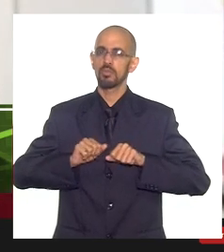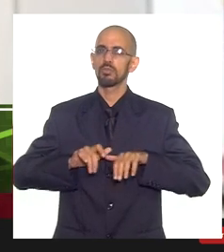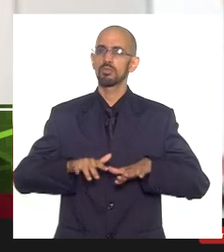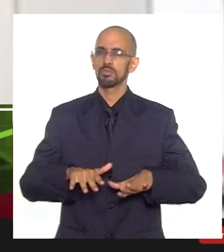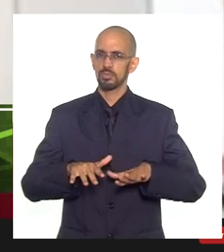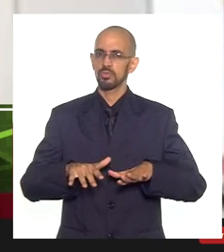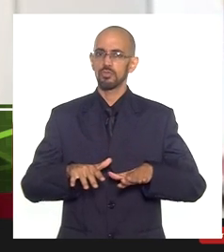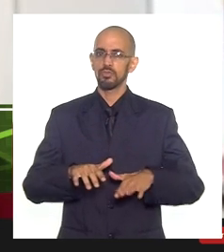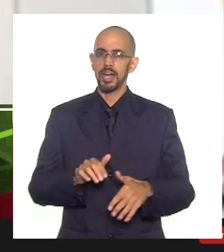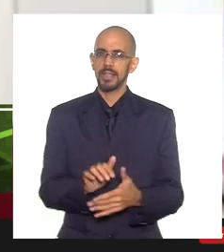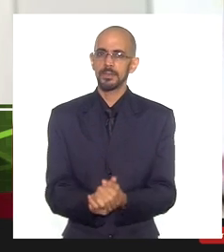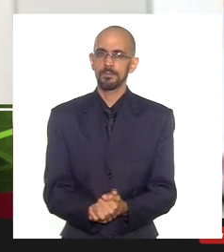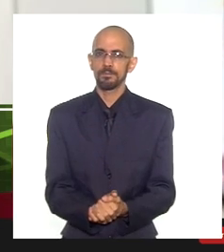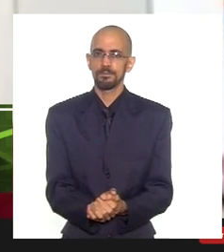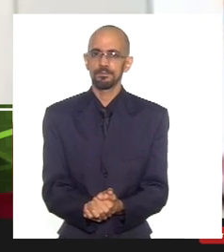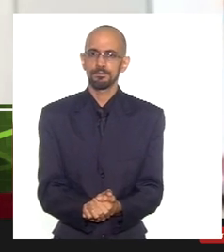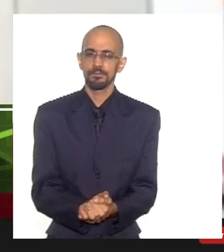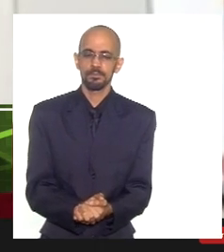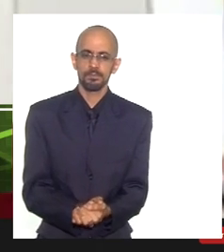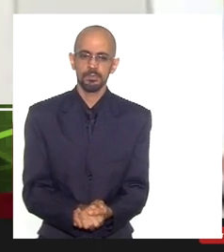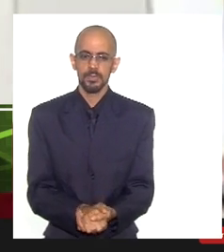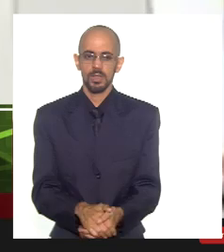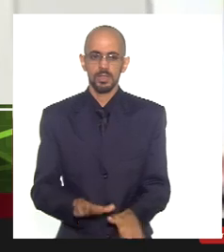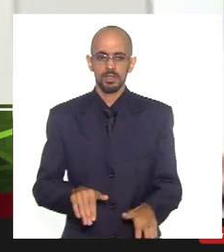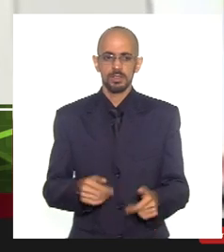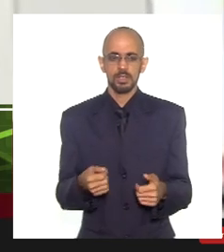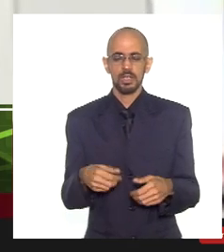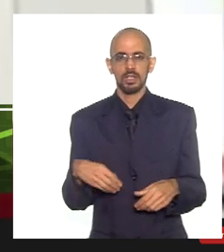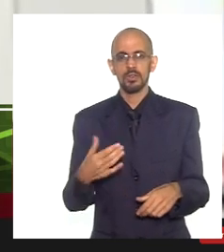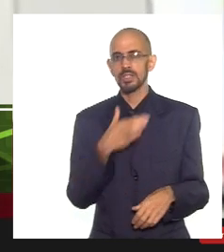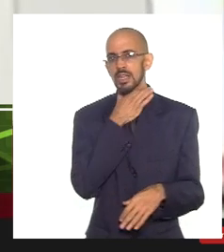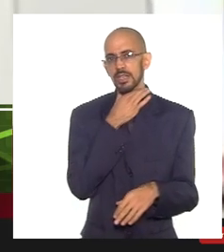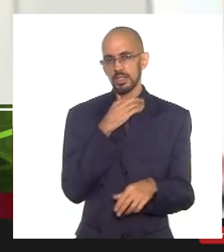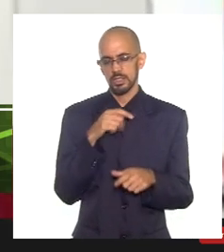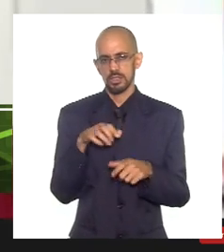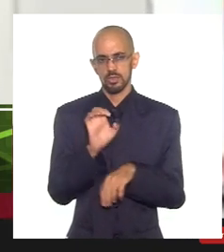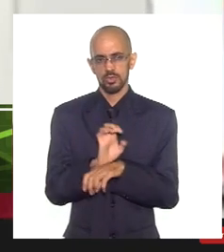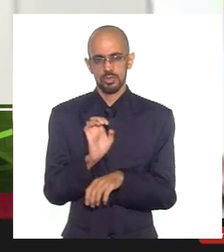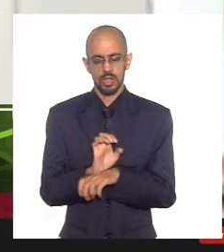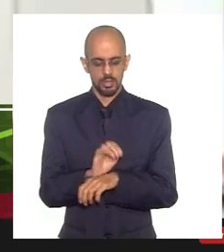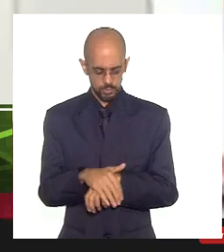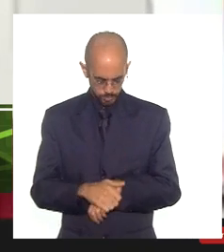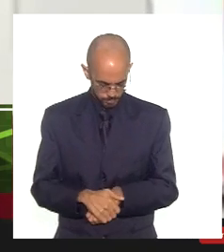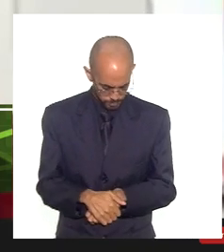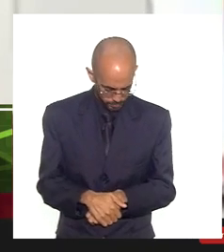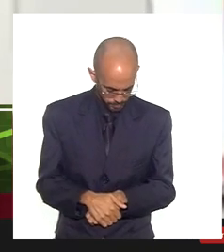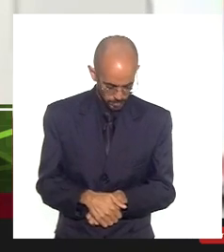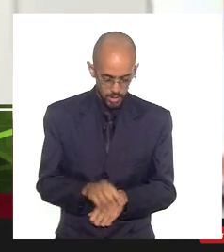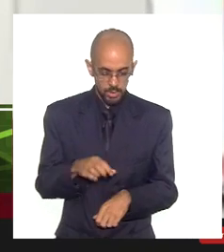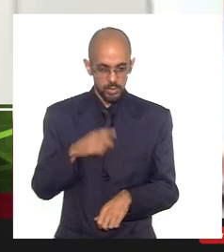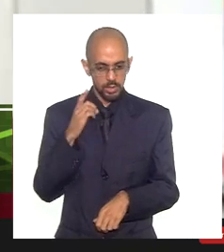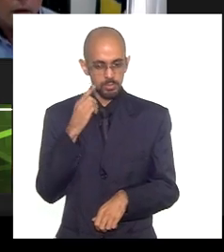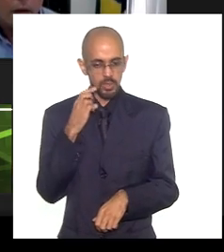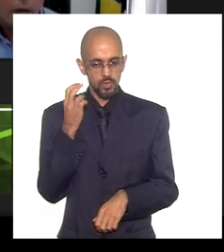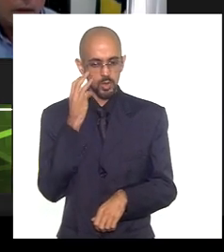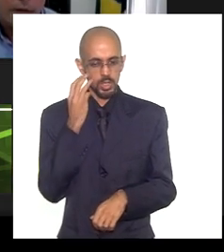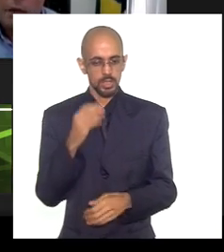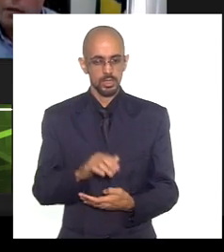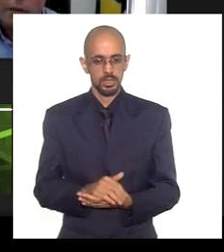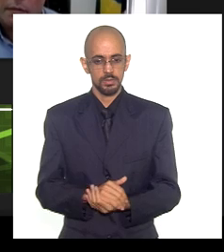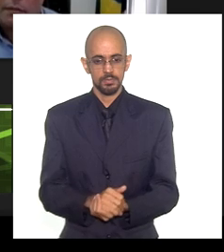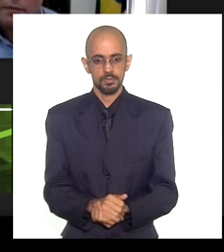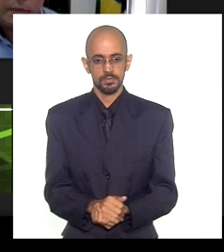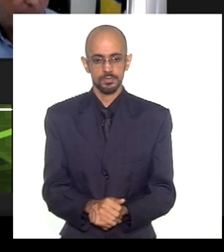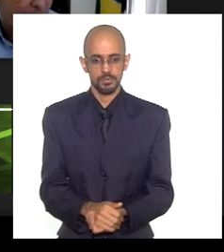que converge com essa crise do Estado nos traz deputado Valdeia Carneiro para